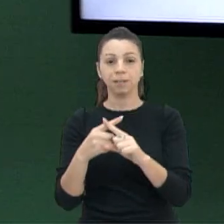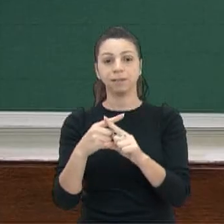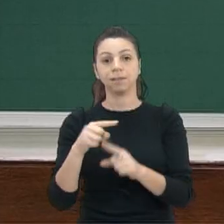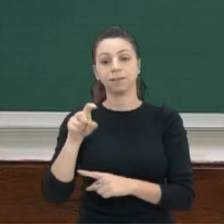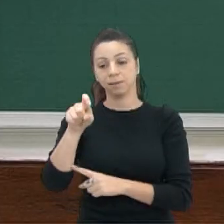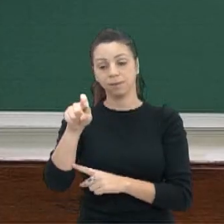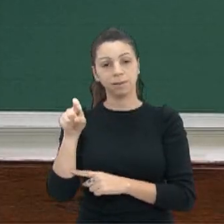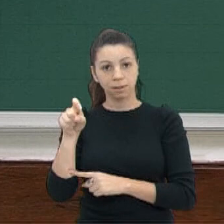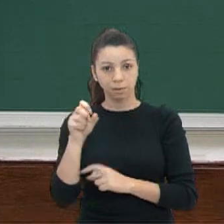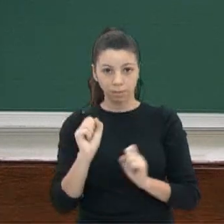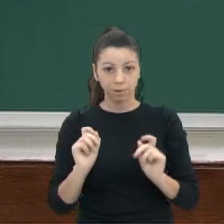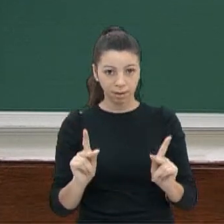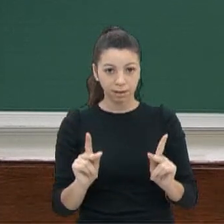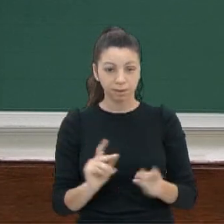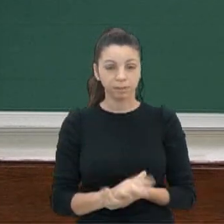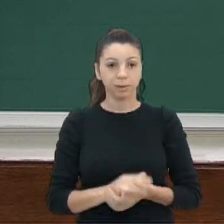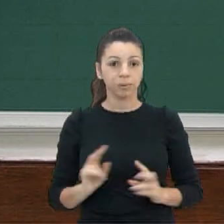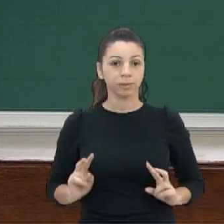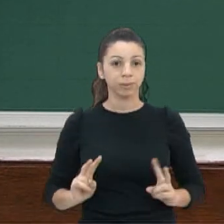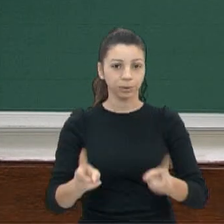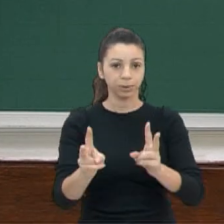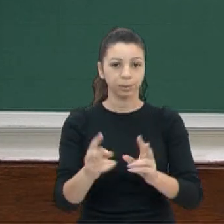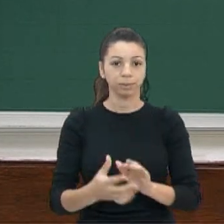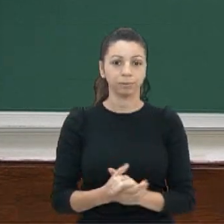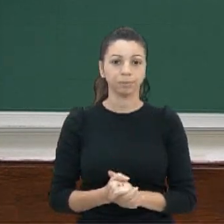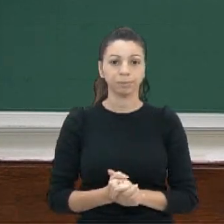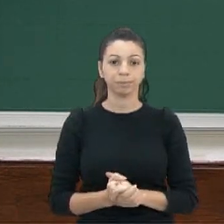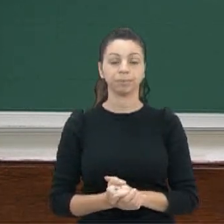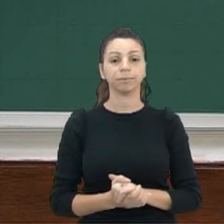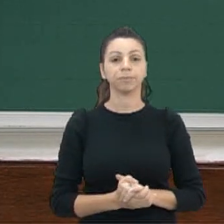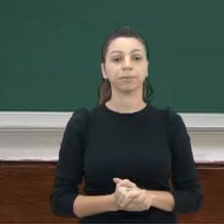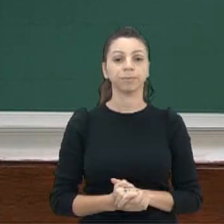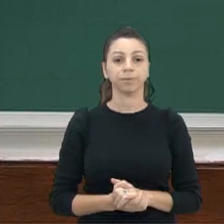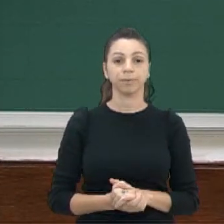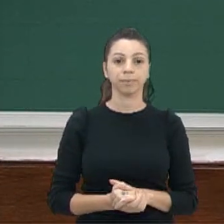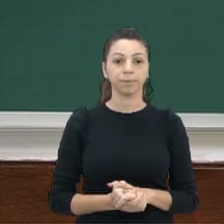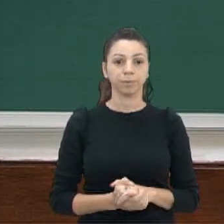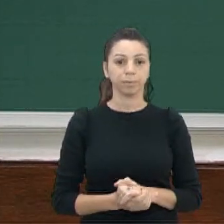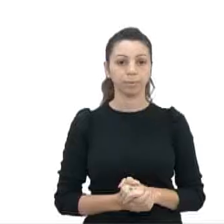real. Joia? Vamos continuar? Então, olha lá.